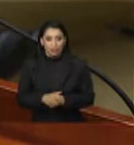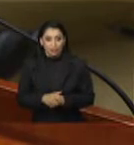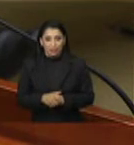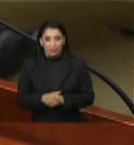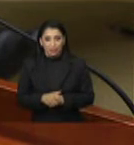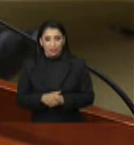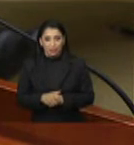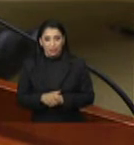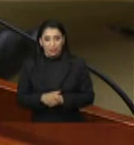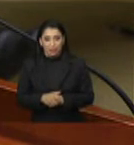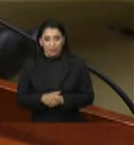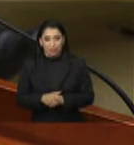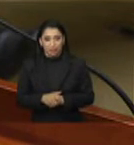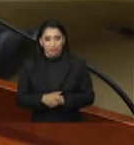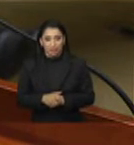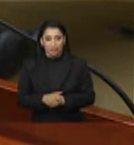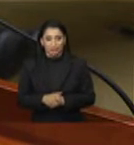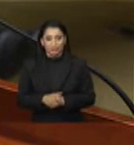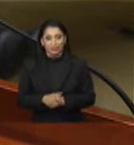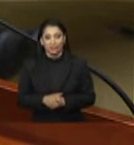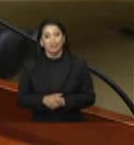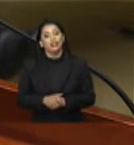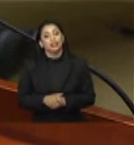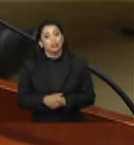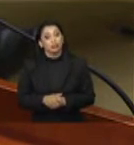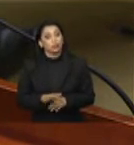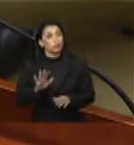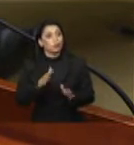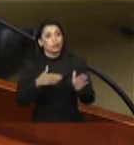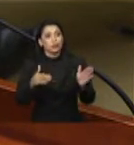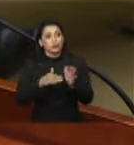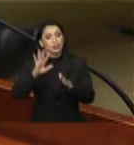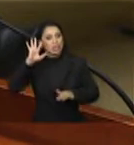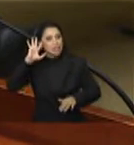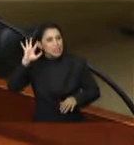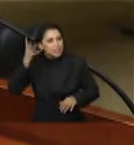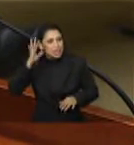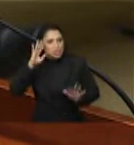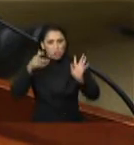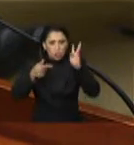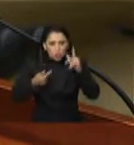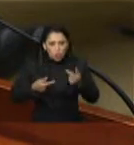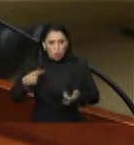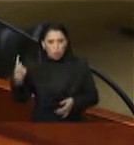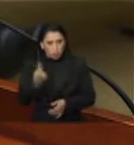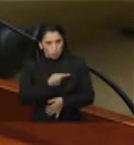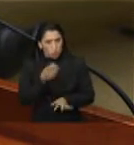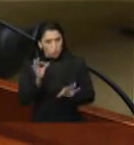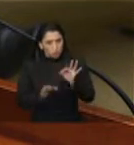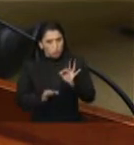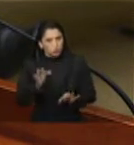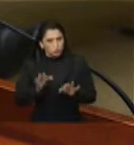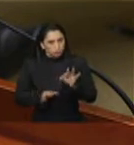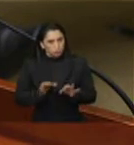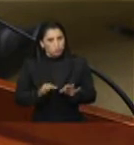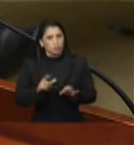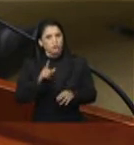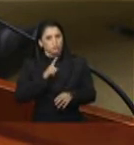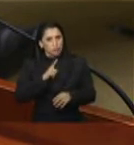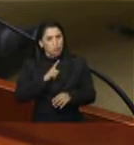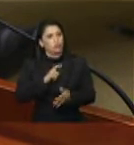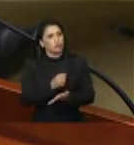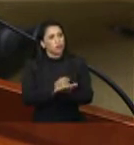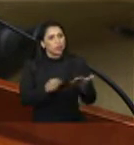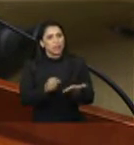o Brasil não faz isso todos os decisões dos nossos juiz são fundamentadas sob pena de nulidade Nossa